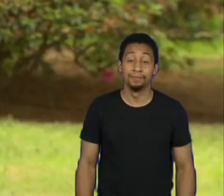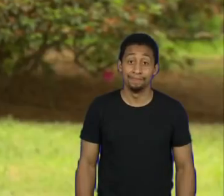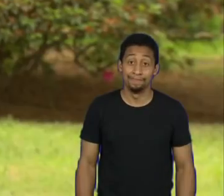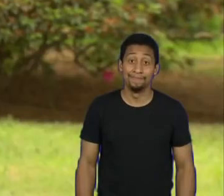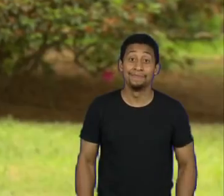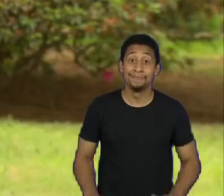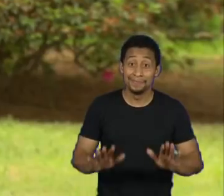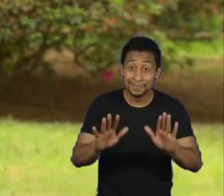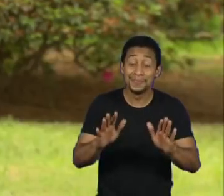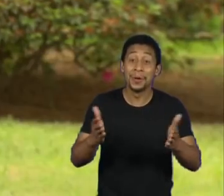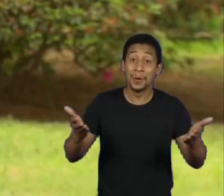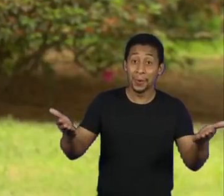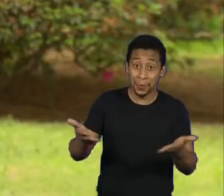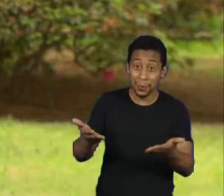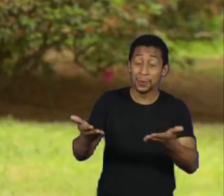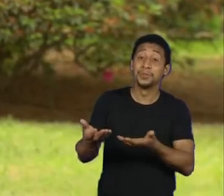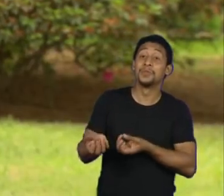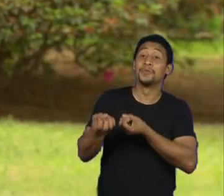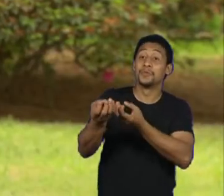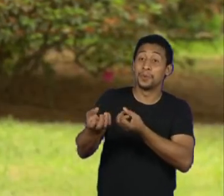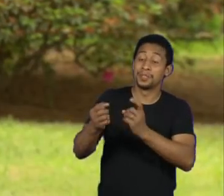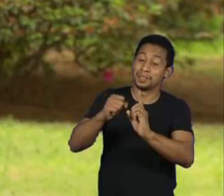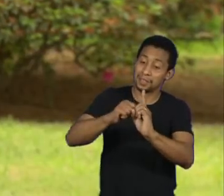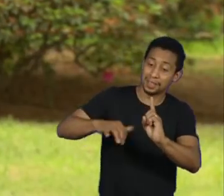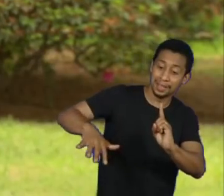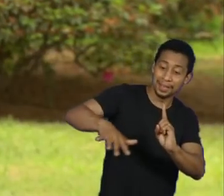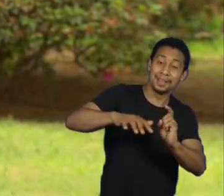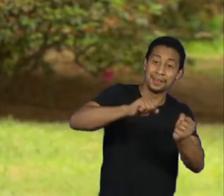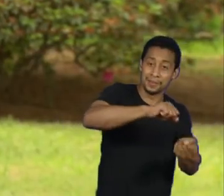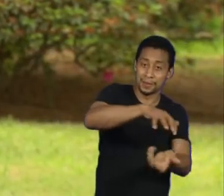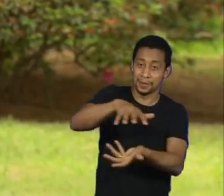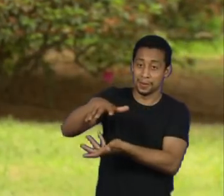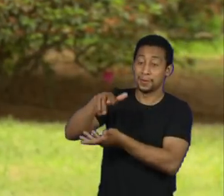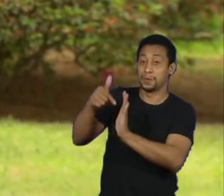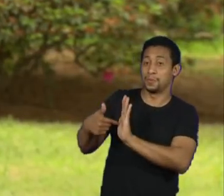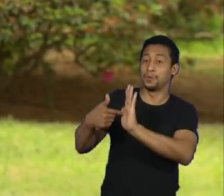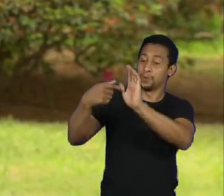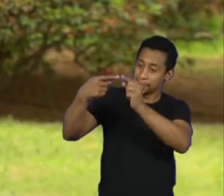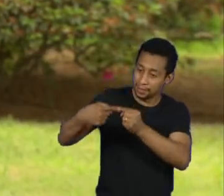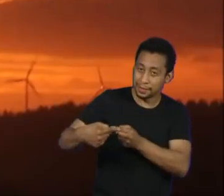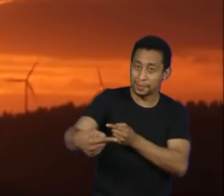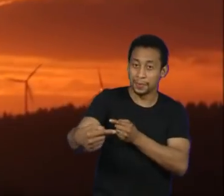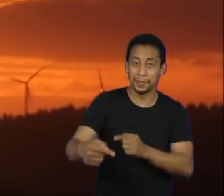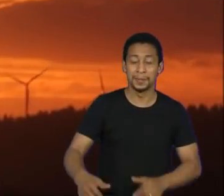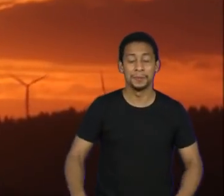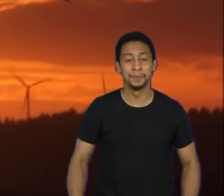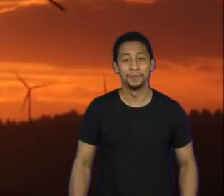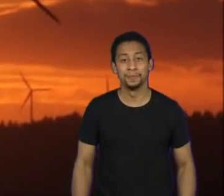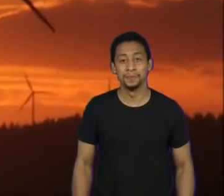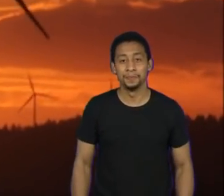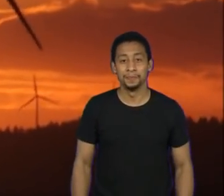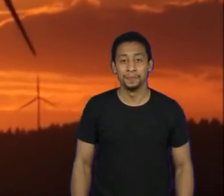E vamos às notícias da área socioambiental que tiveram destaque nesta semana.